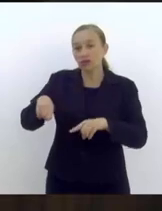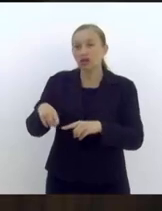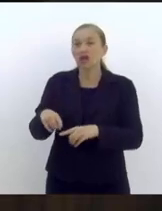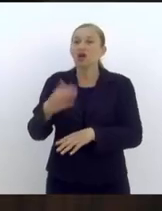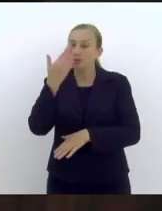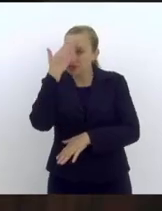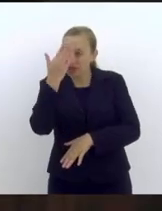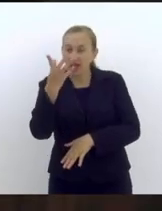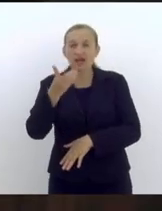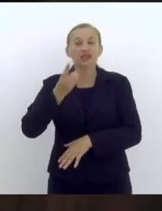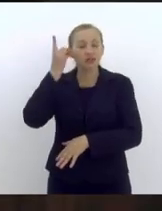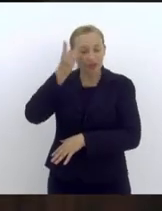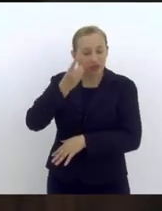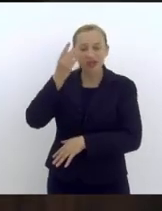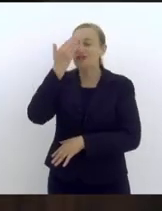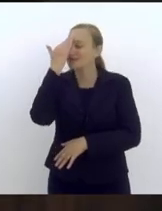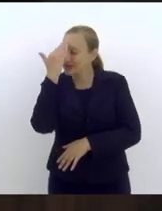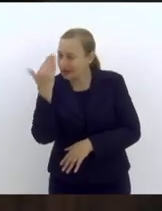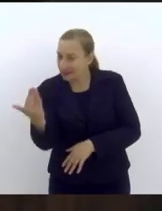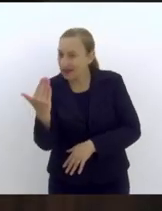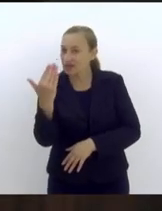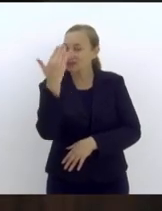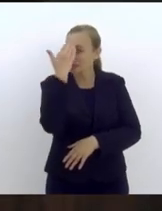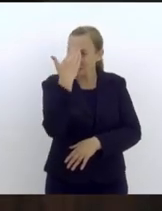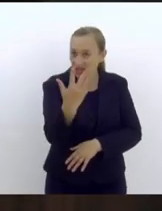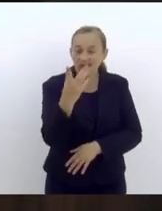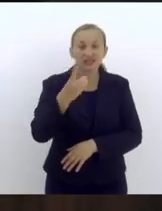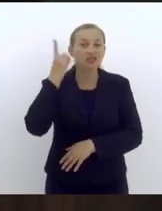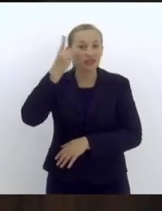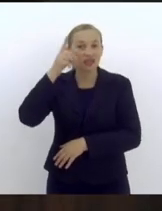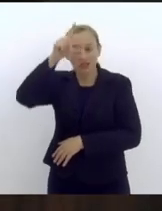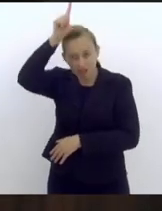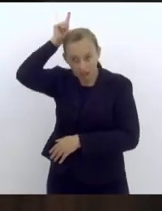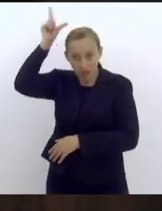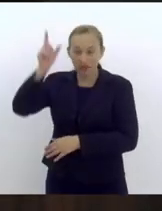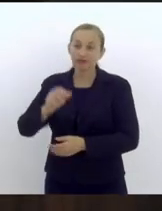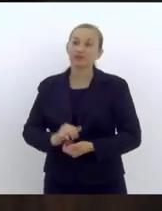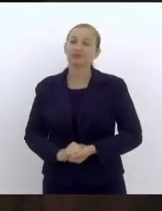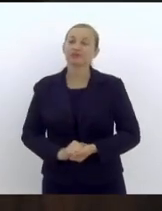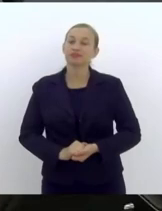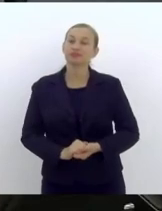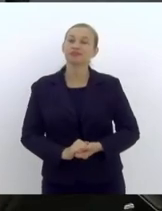deputados Muito obrigado Deputado Luiz Paulo